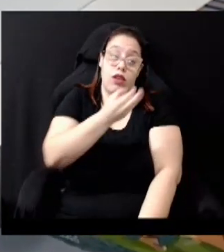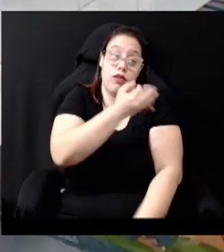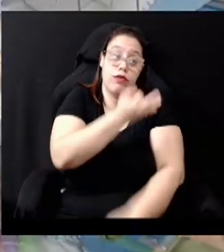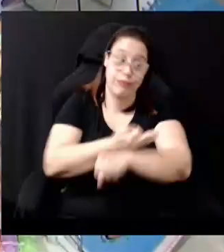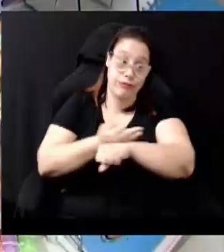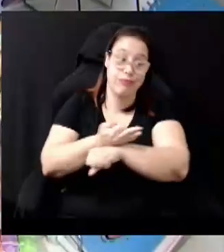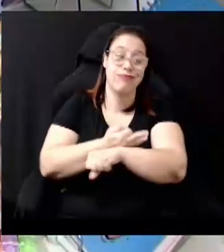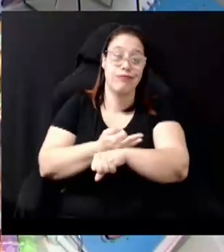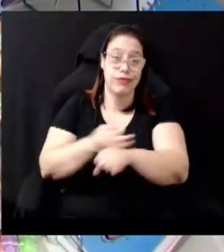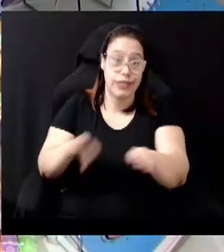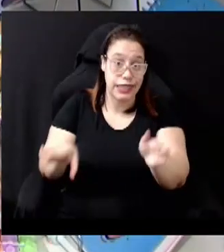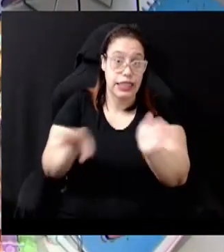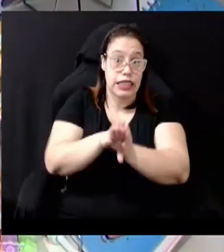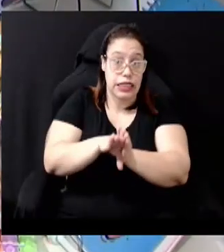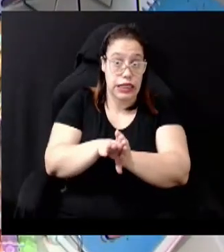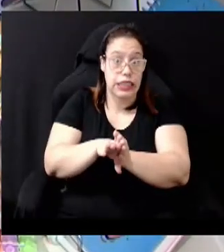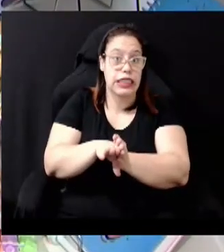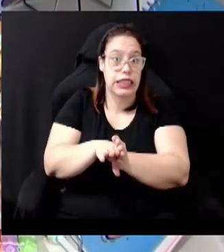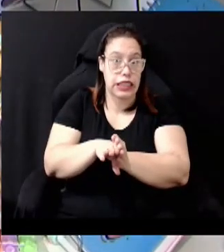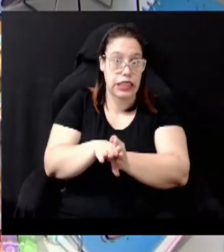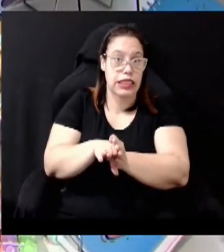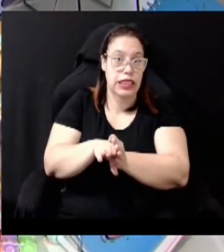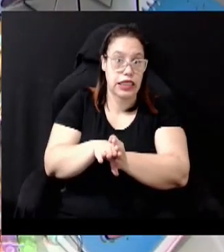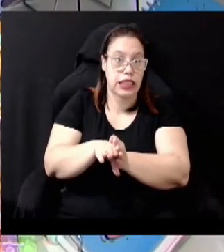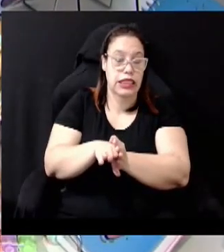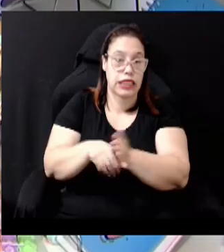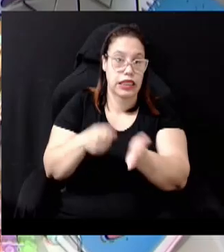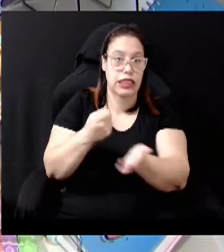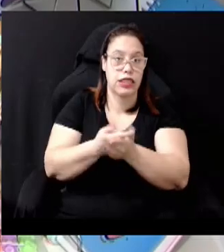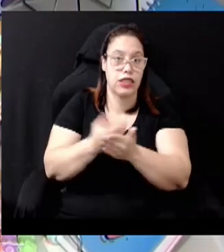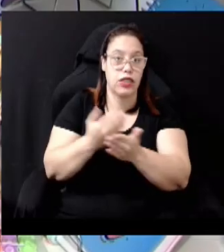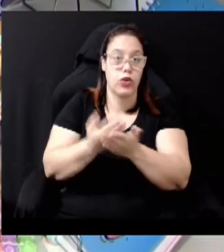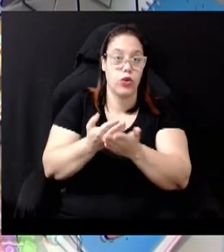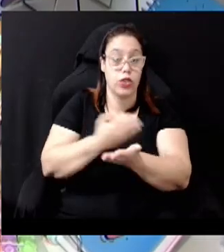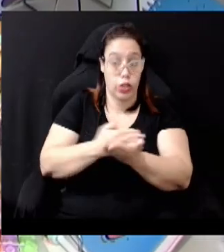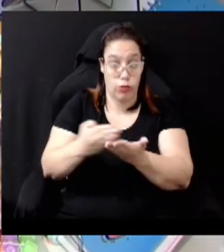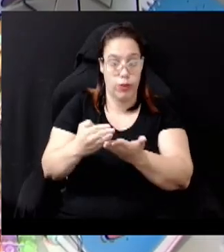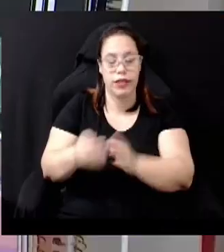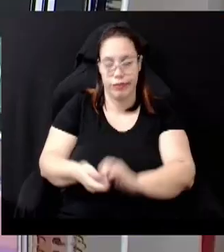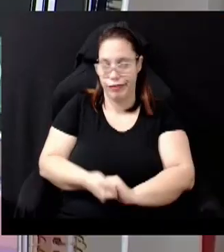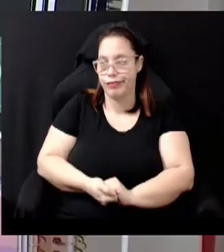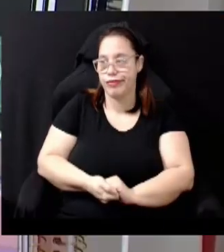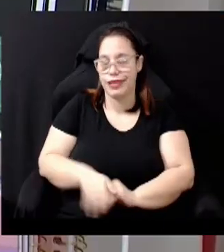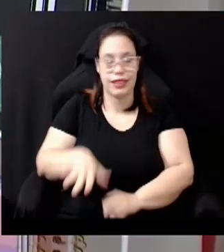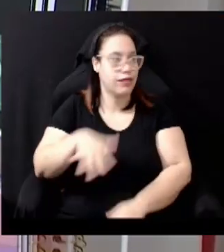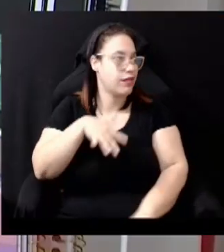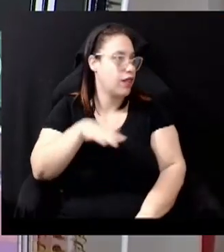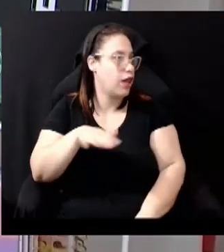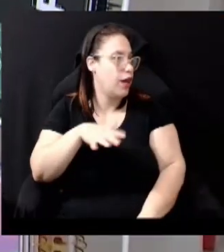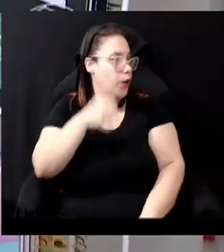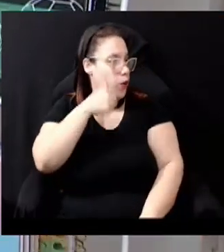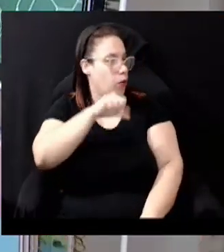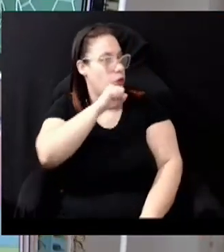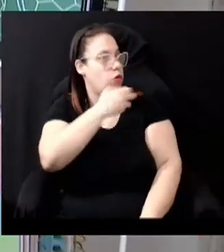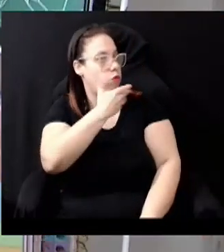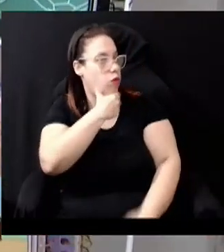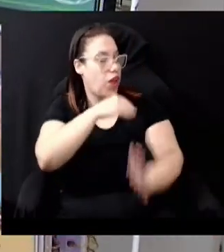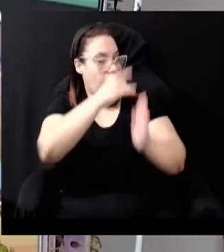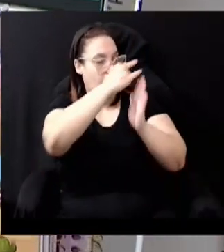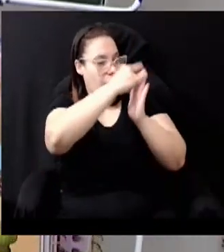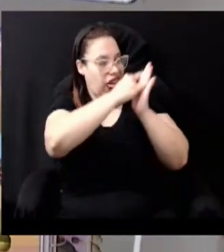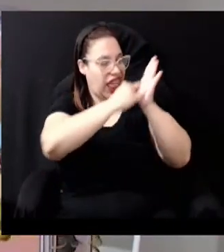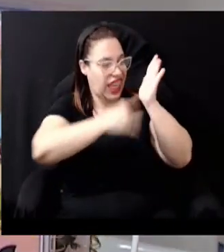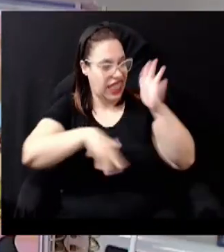chegando em cima da hora e deixa para comprar quando as aulas já estão começando. E aí chega aqui na loja os pais com as crianças, com as listas de